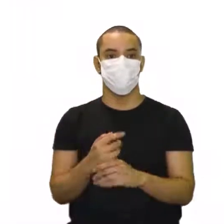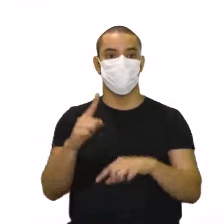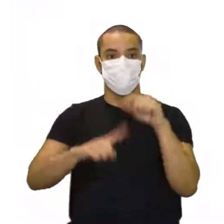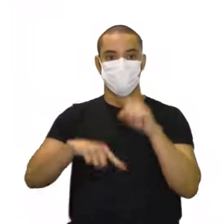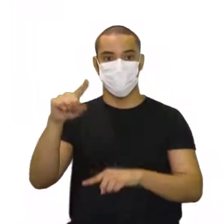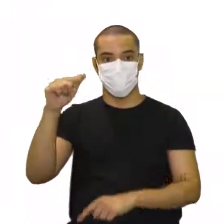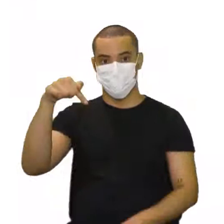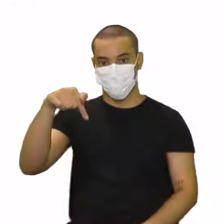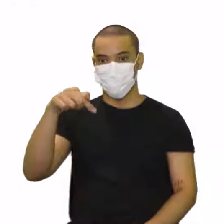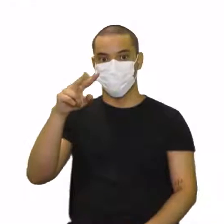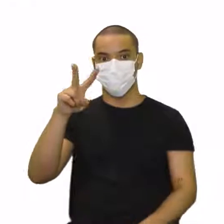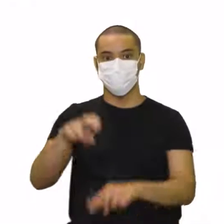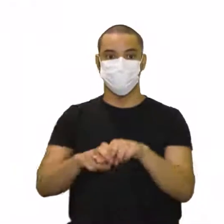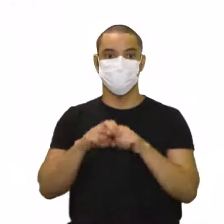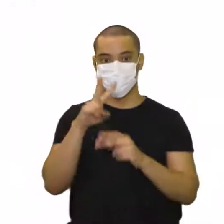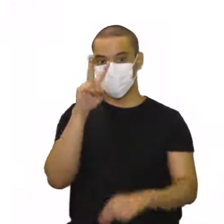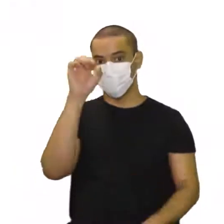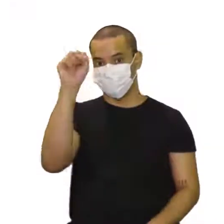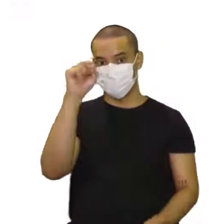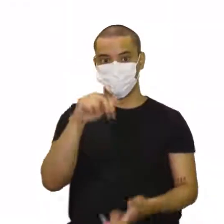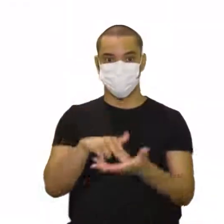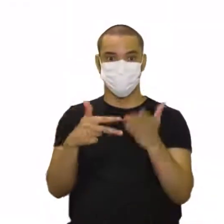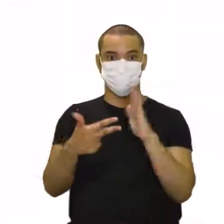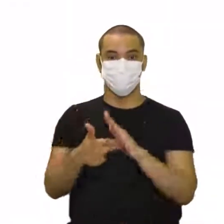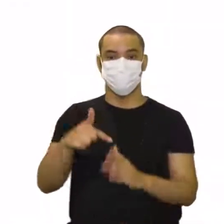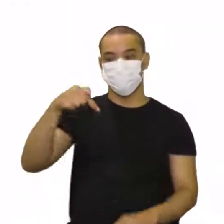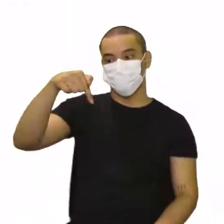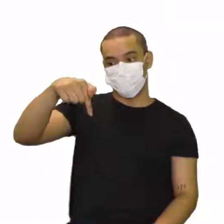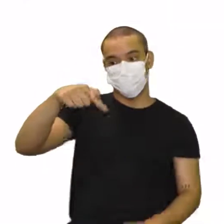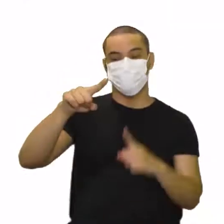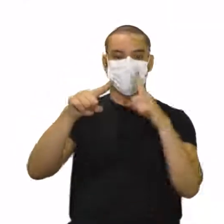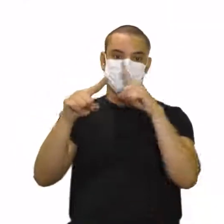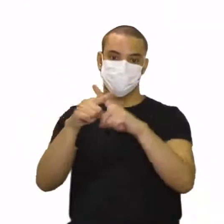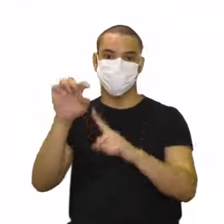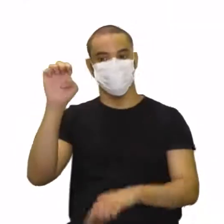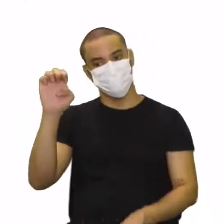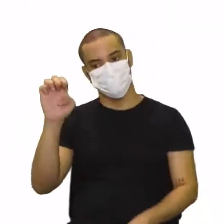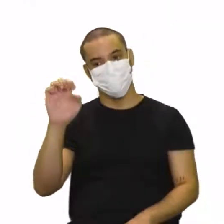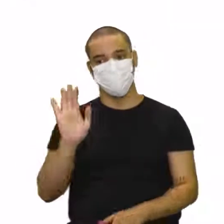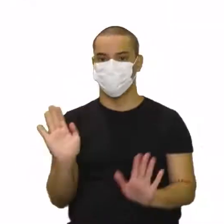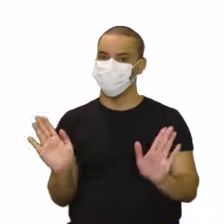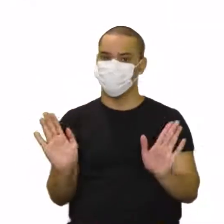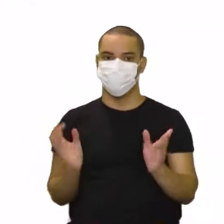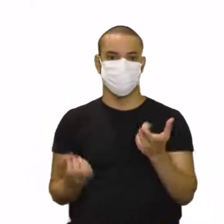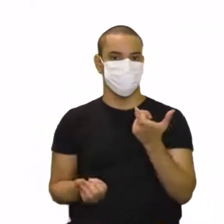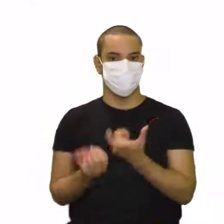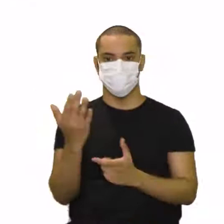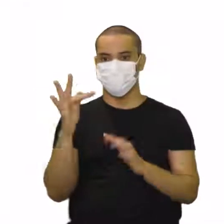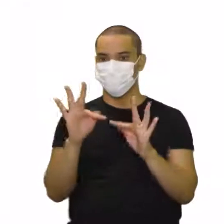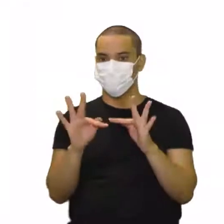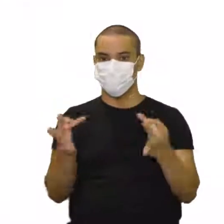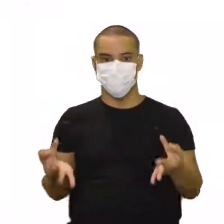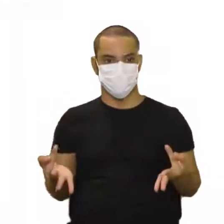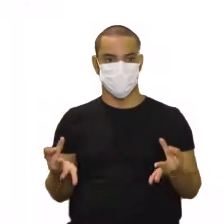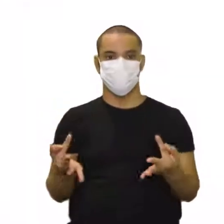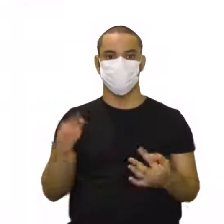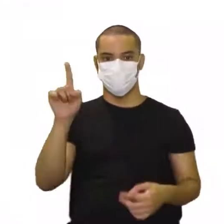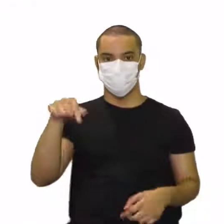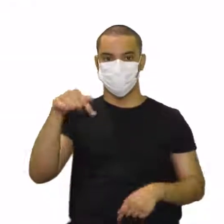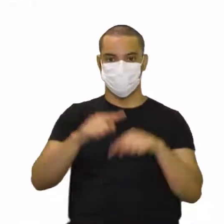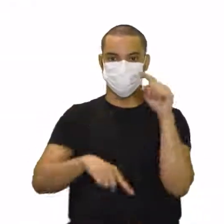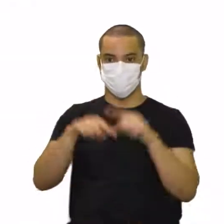força elétrica é isso aqui, ó. Olha só, força elétrica é Q vezes E. É carga vezes